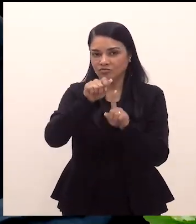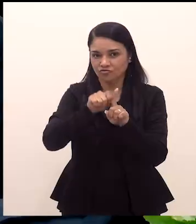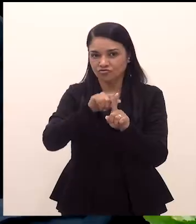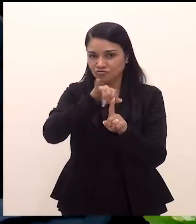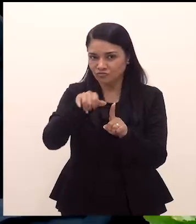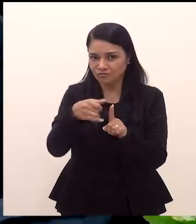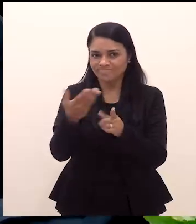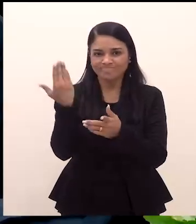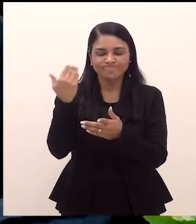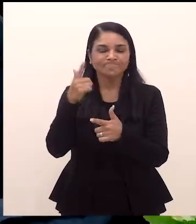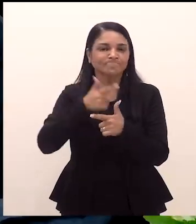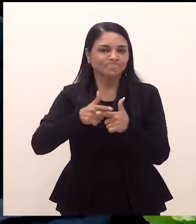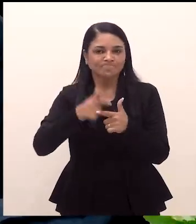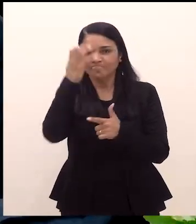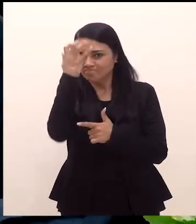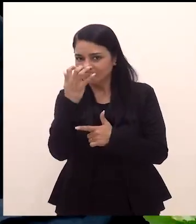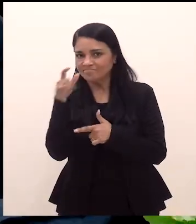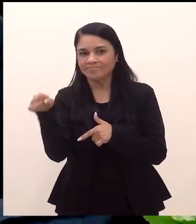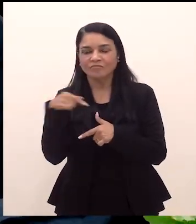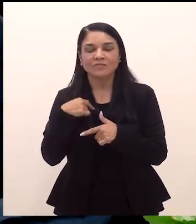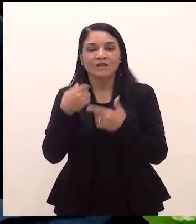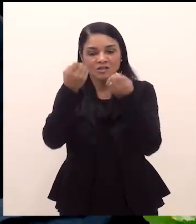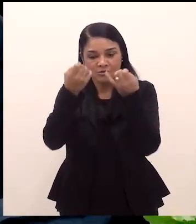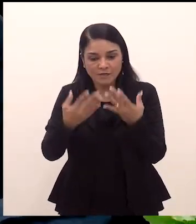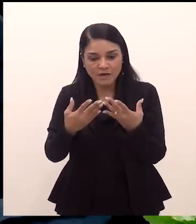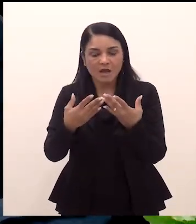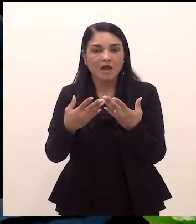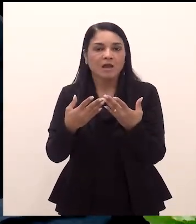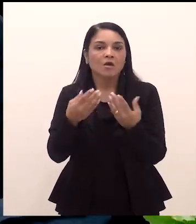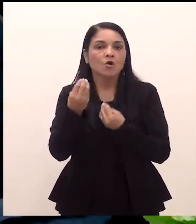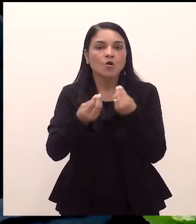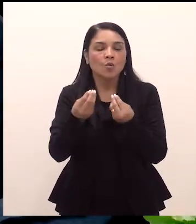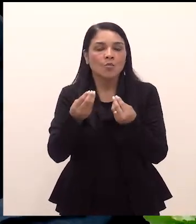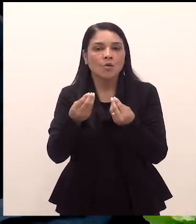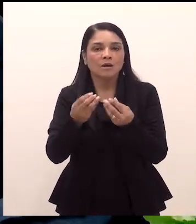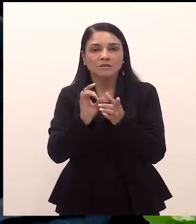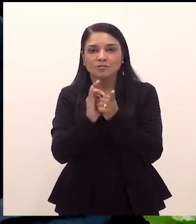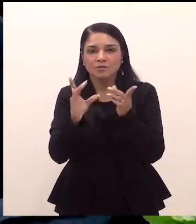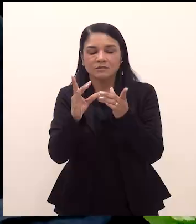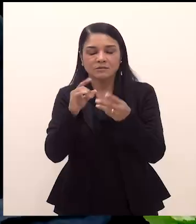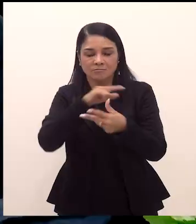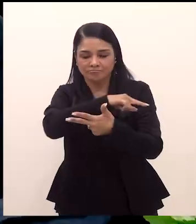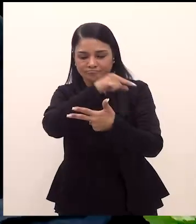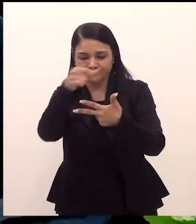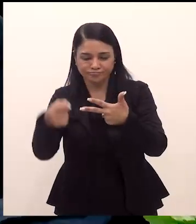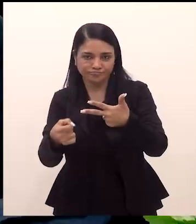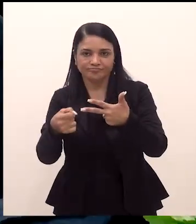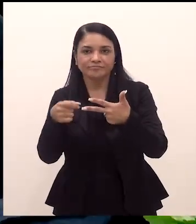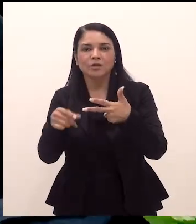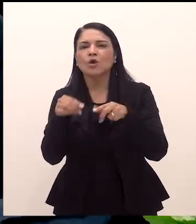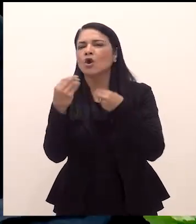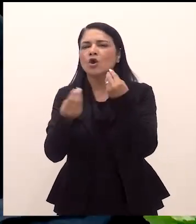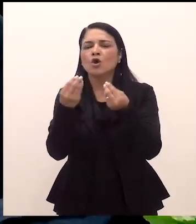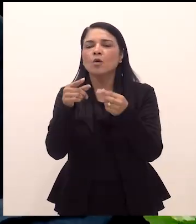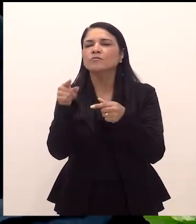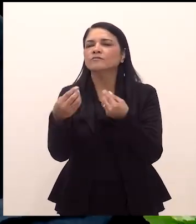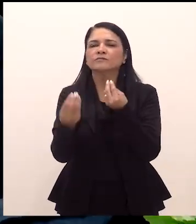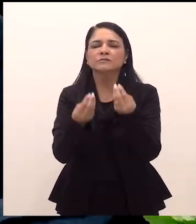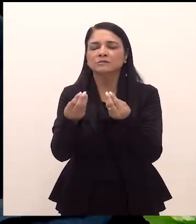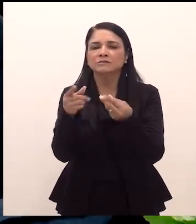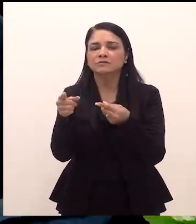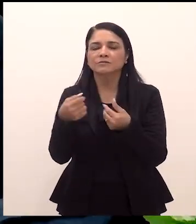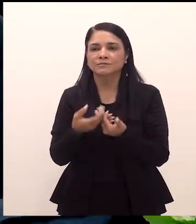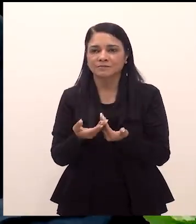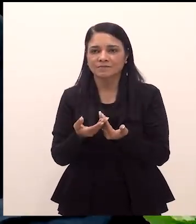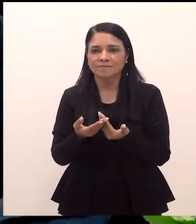8. Então, é uma coisa que parece sem explicação, porque você tem a democracia ameaçada nos 3 poderes. Como surgiu a ideia